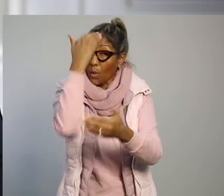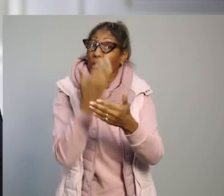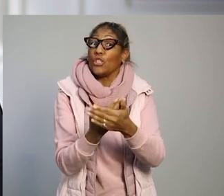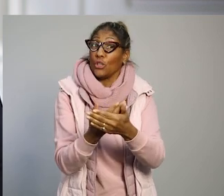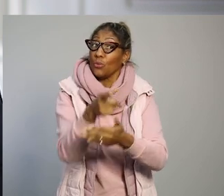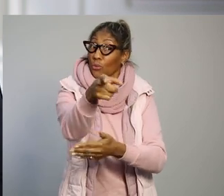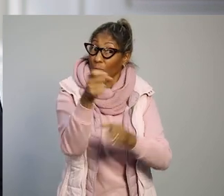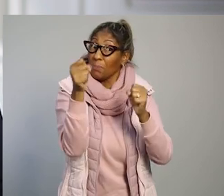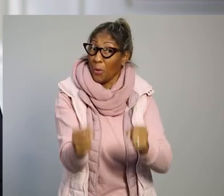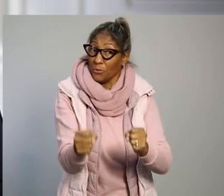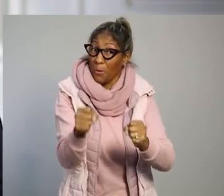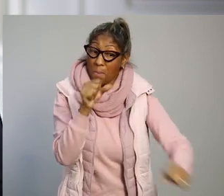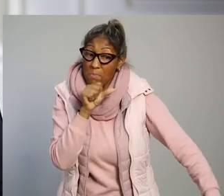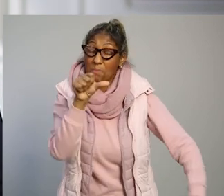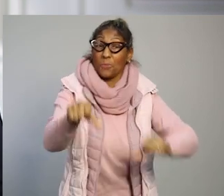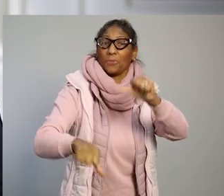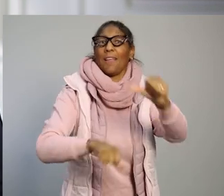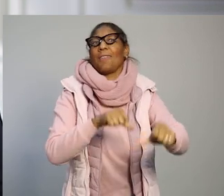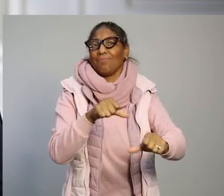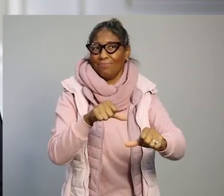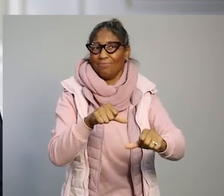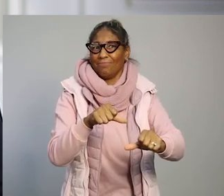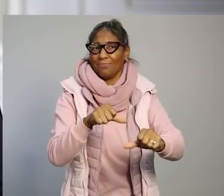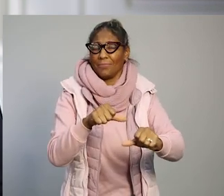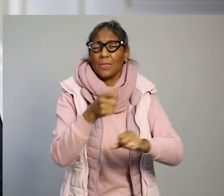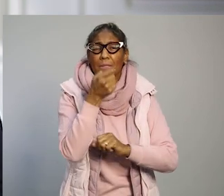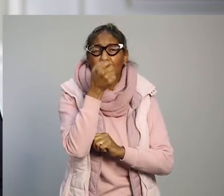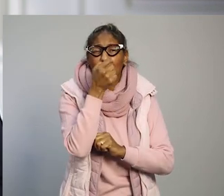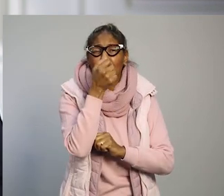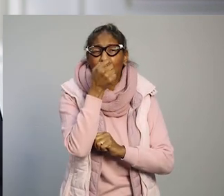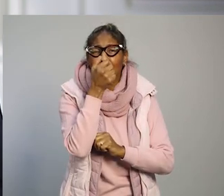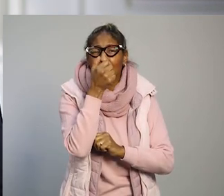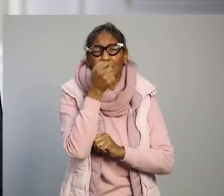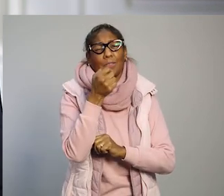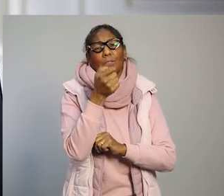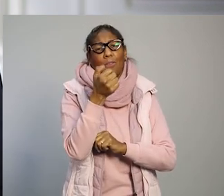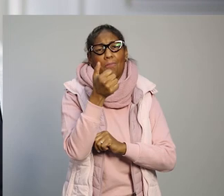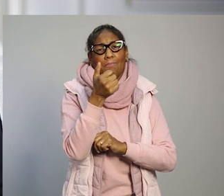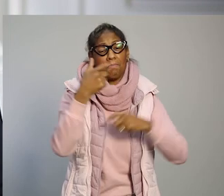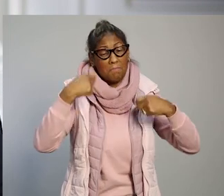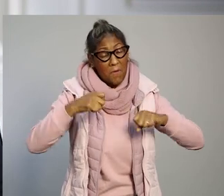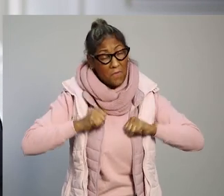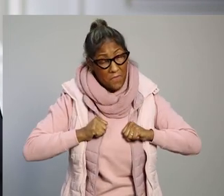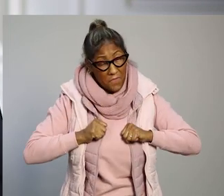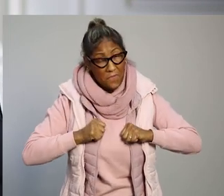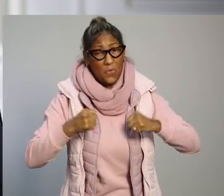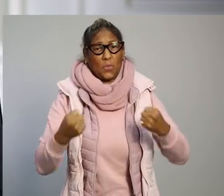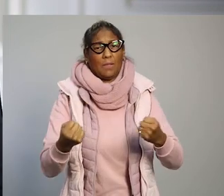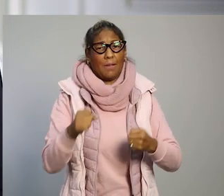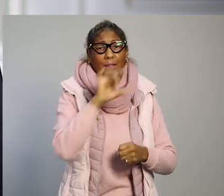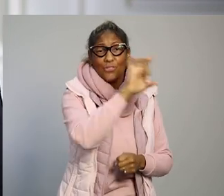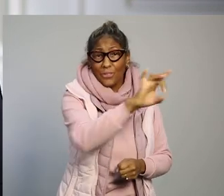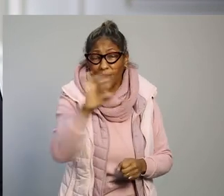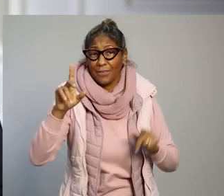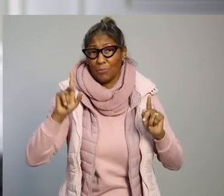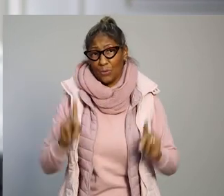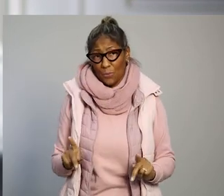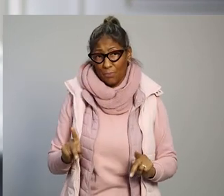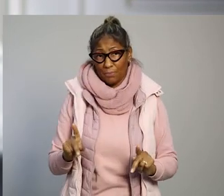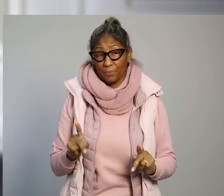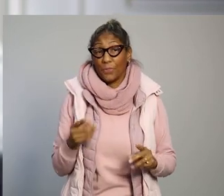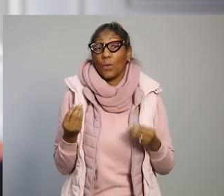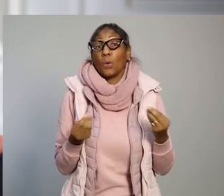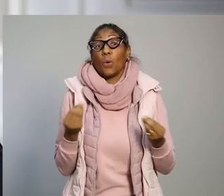Eu ainda acredito nesse potencial de transformação. Falta mais um pouco. É preciso força, portanto.